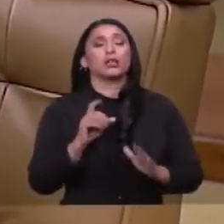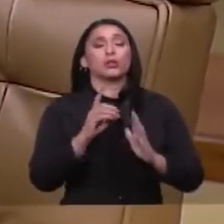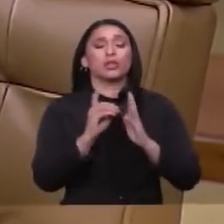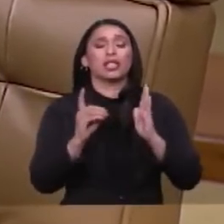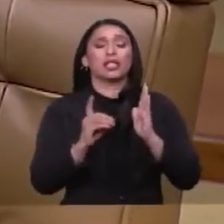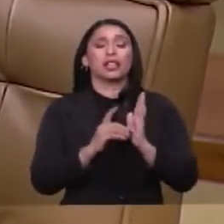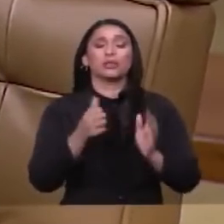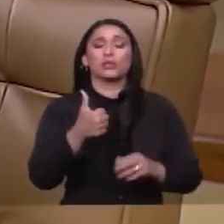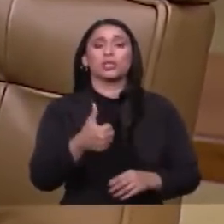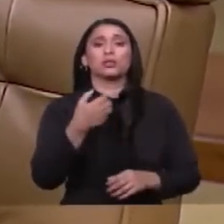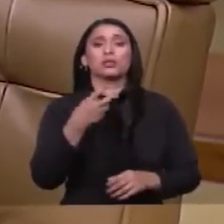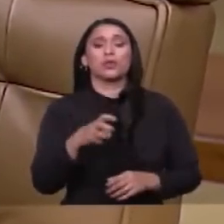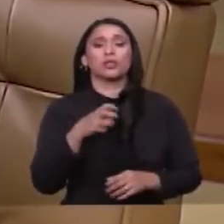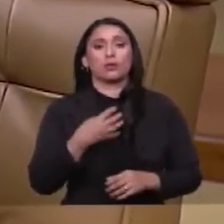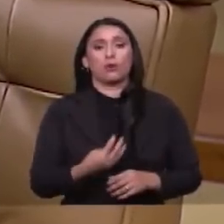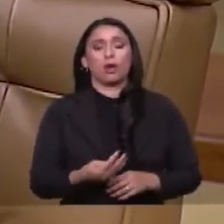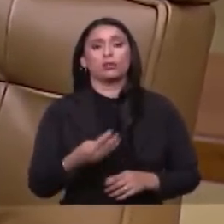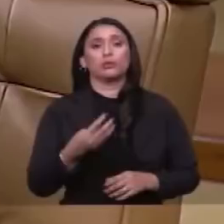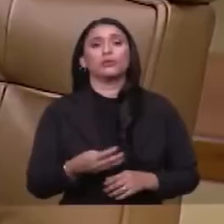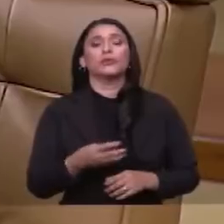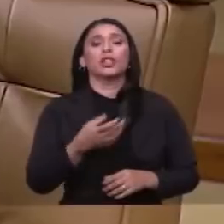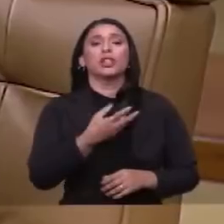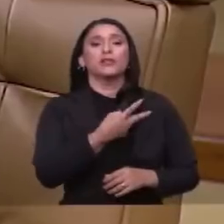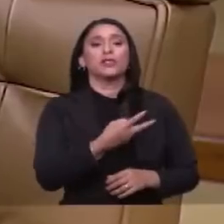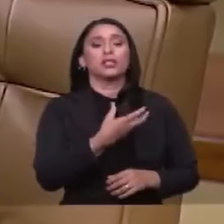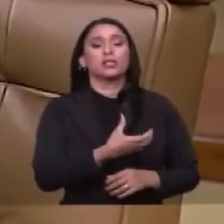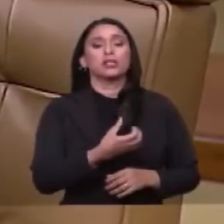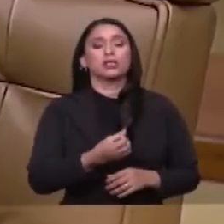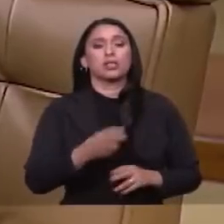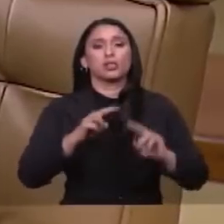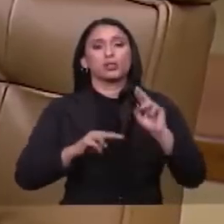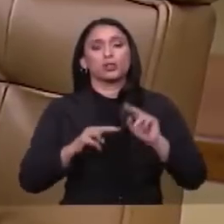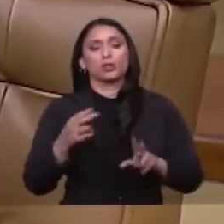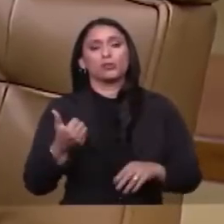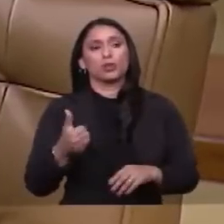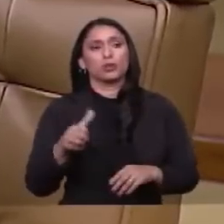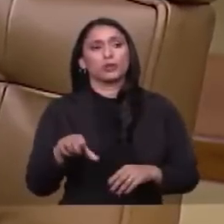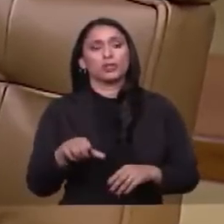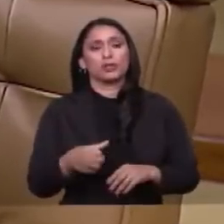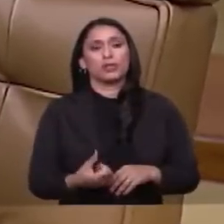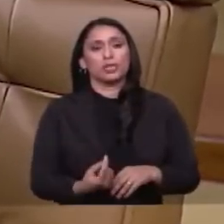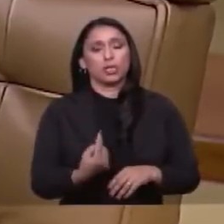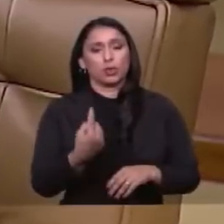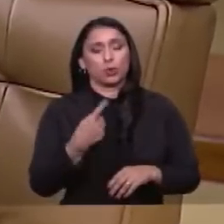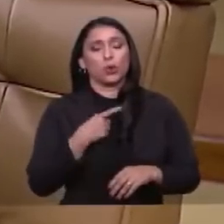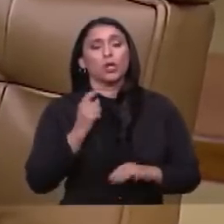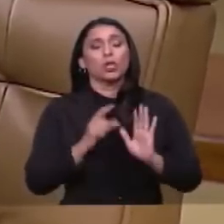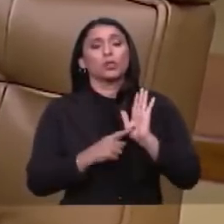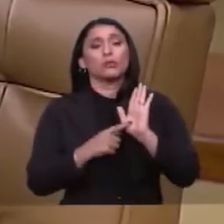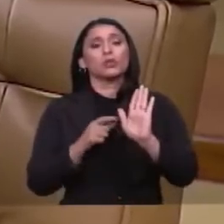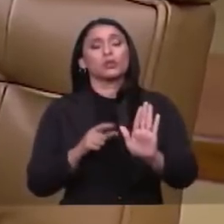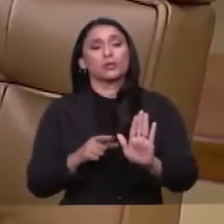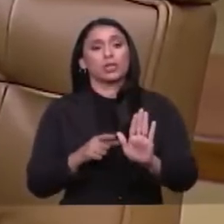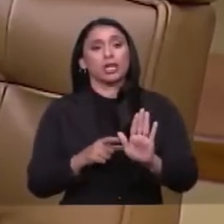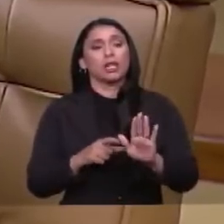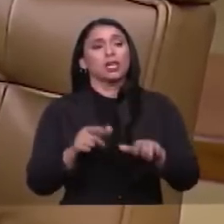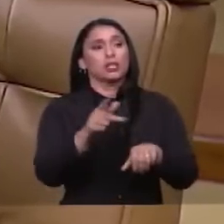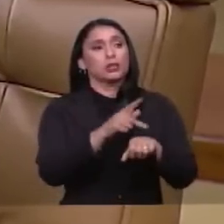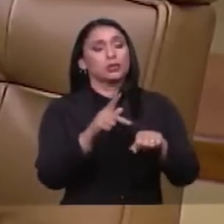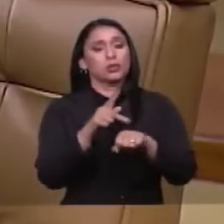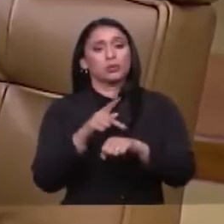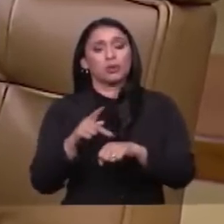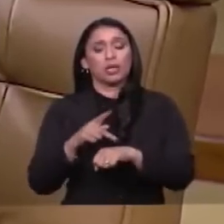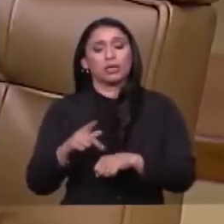Decreto 154, de 26 de junho de 1991, que estabelece que cada país